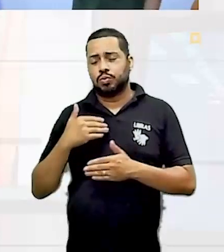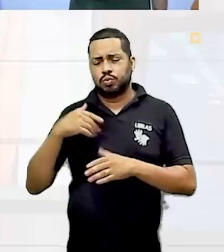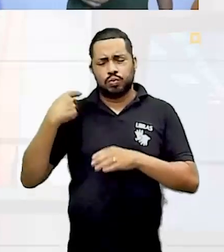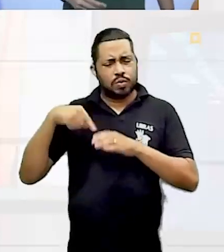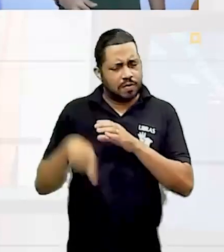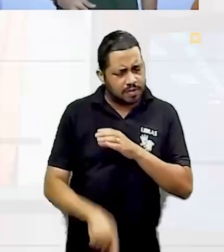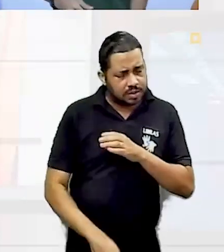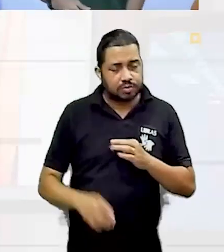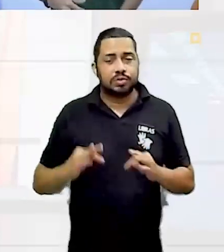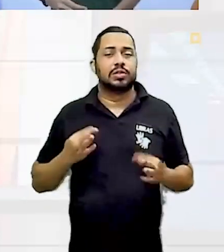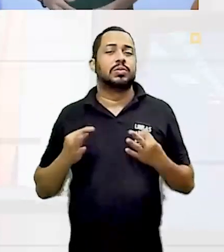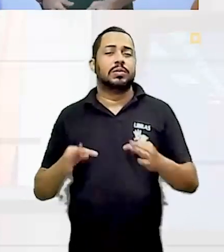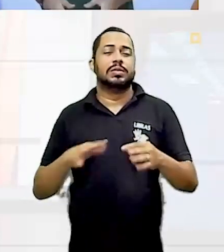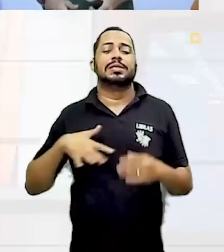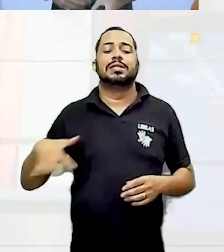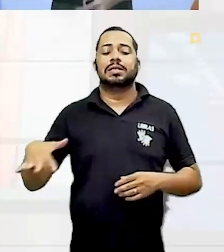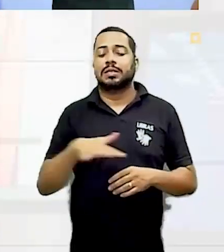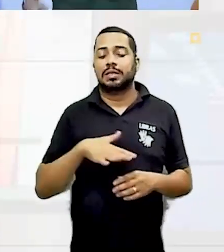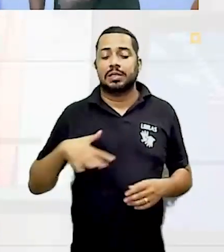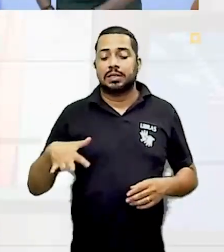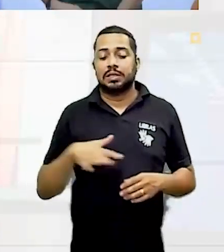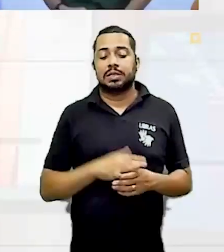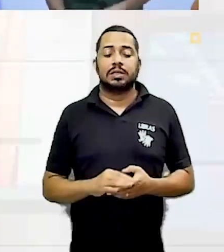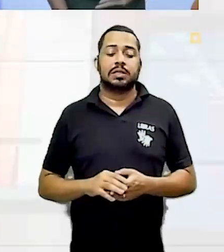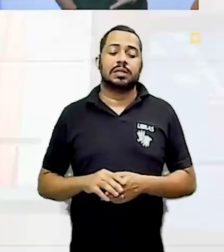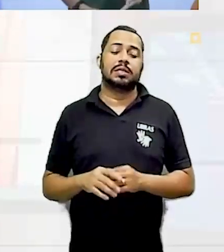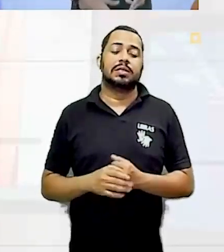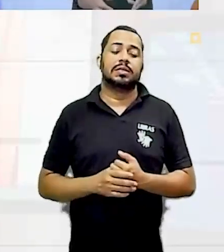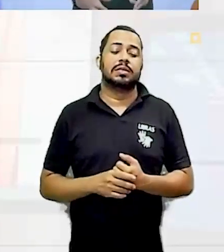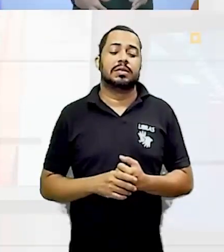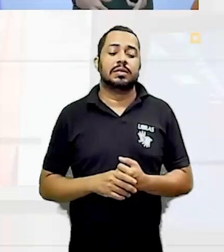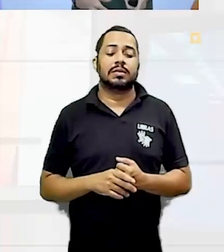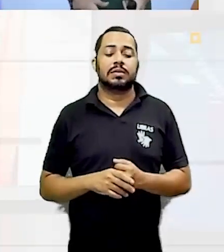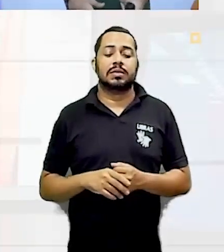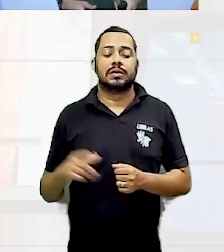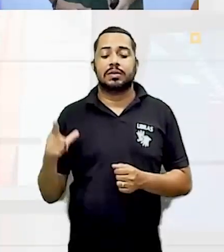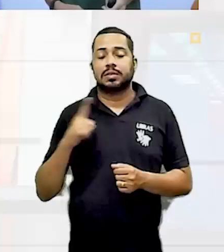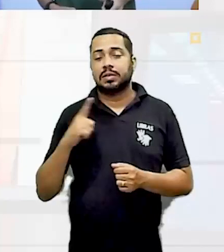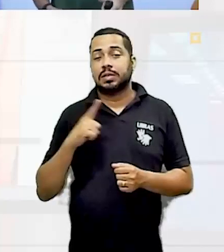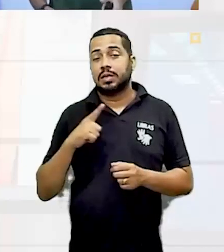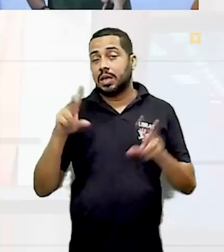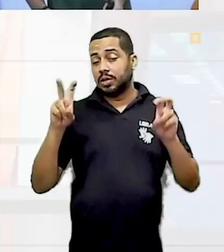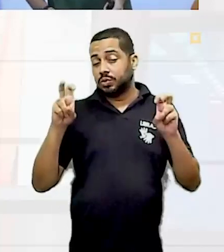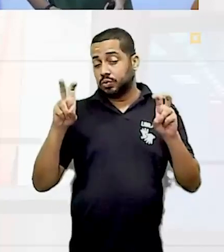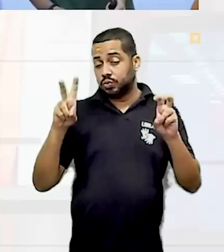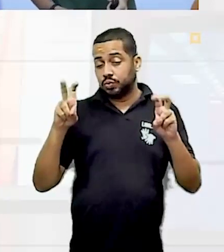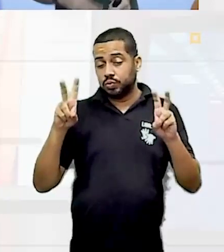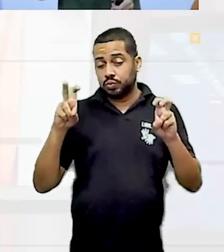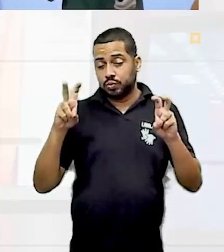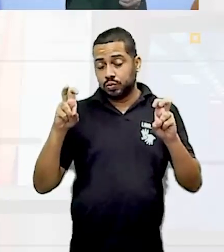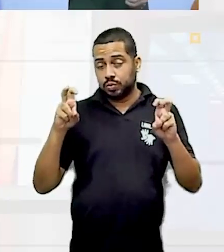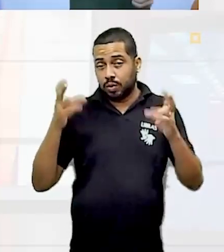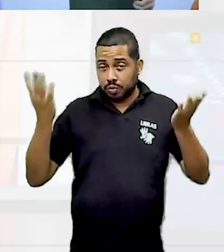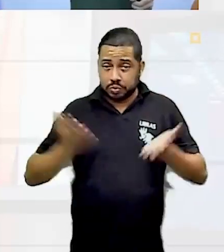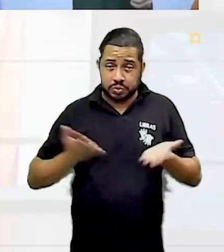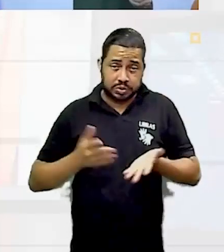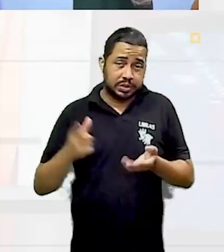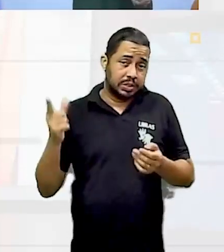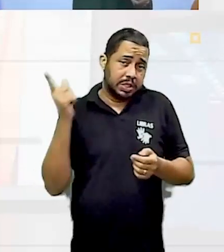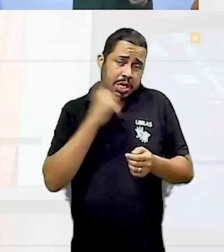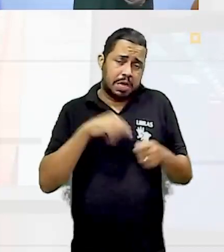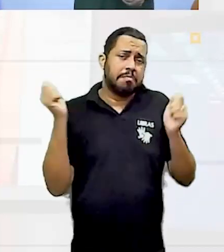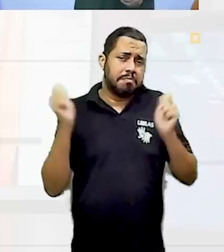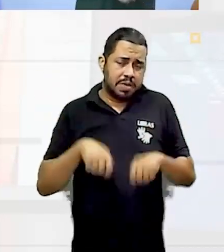avanço tecnológico da área, com todo esse empenho em desenvolver mais sobre o assunto, hoje em dia a gente é capaz